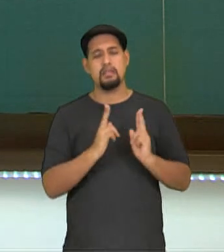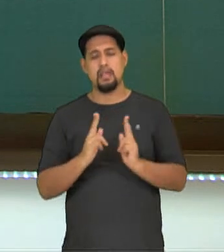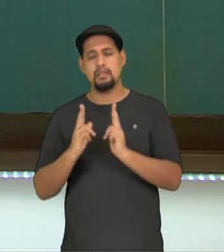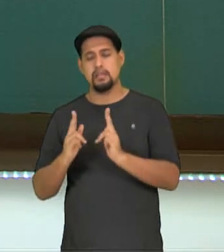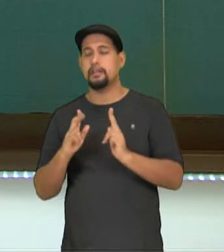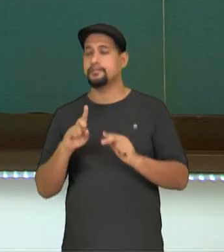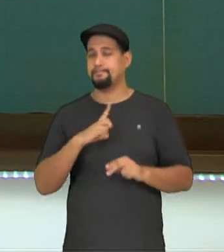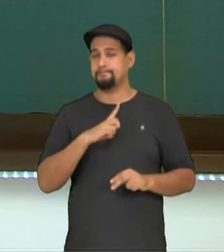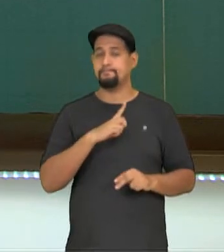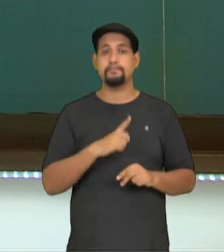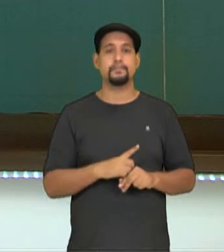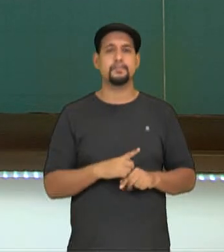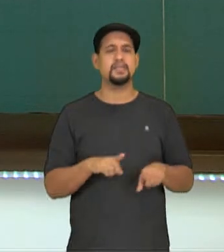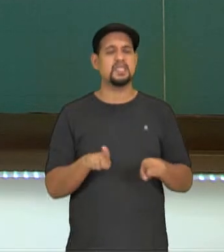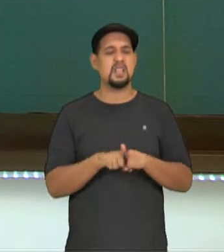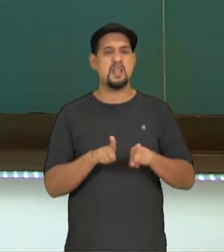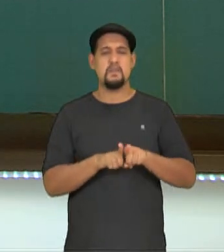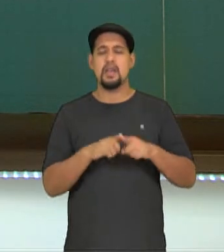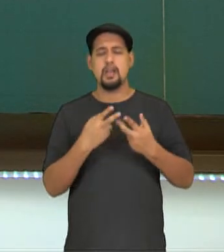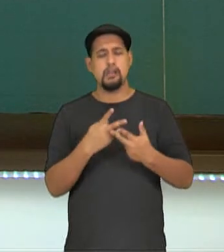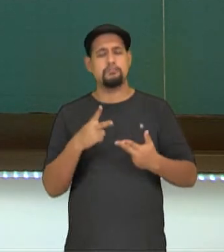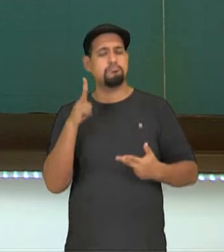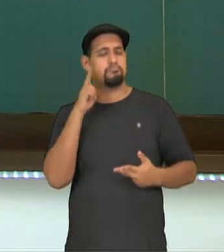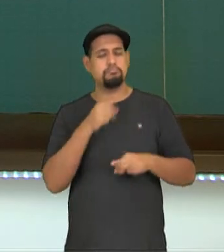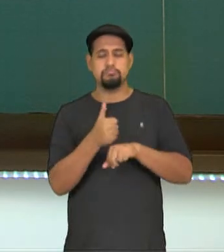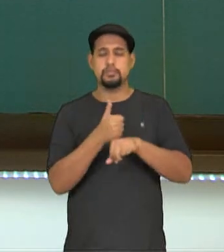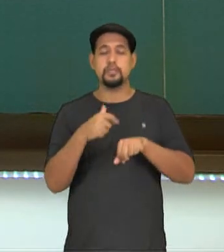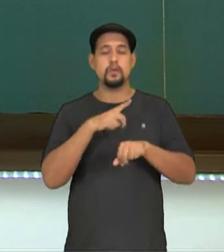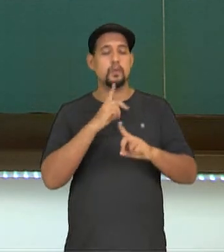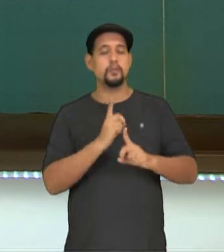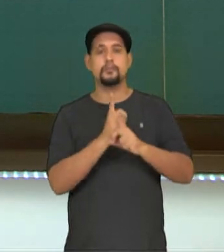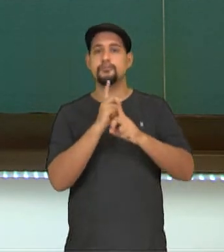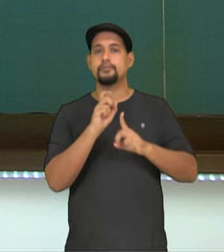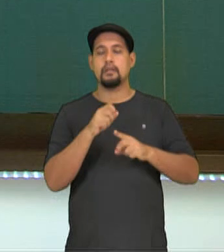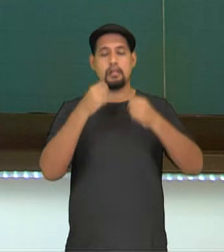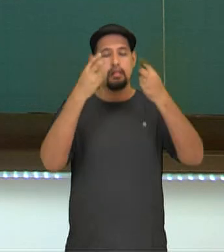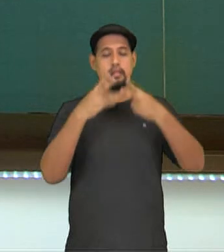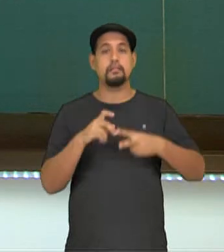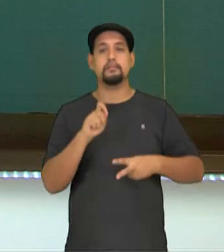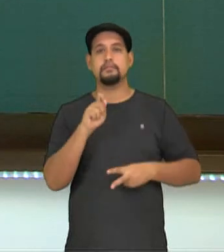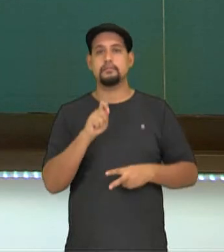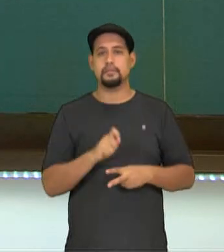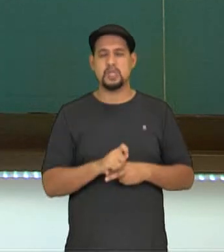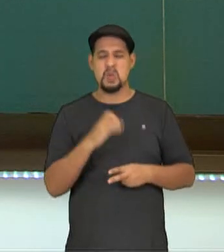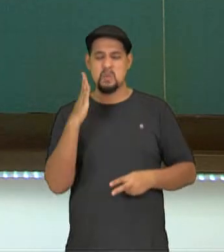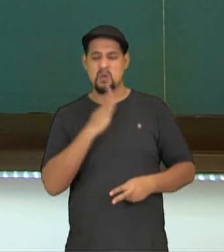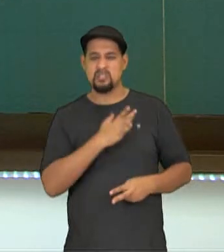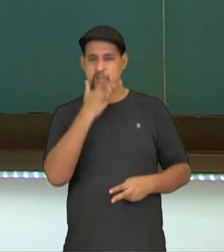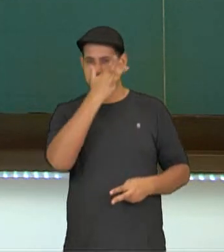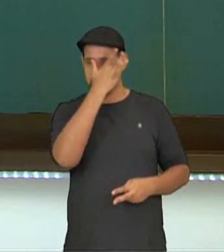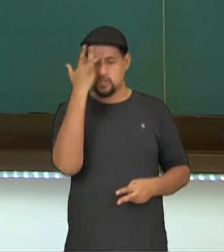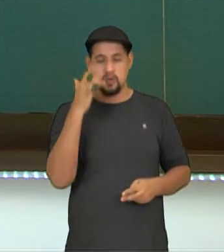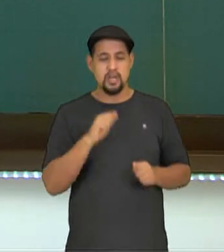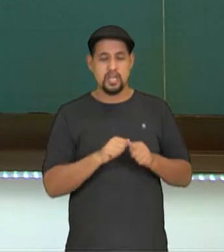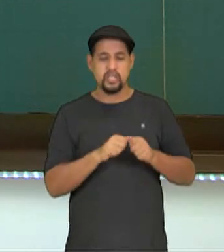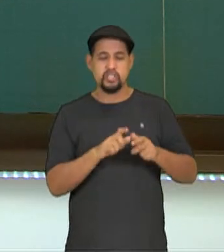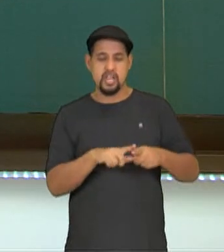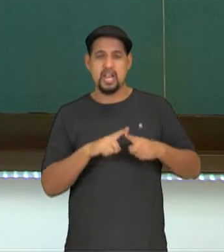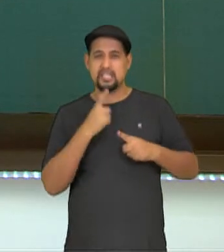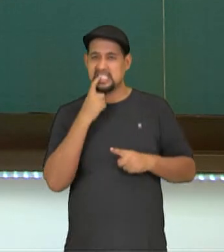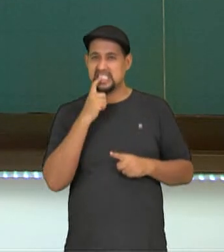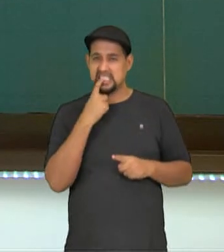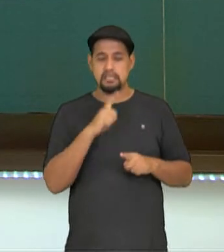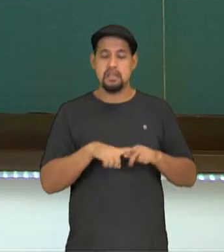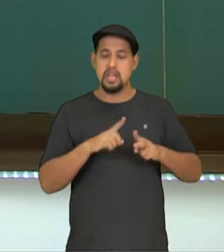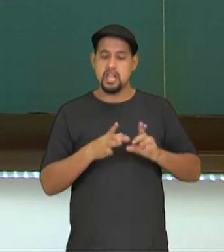em Shakespeare. E a maldição, o historiador encontrou em seu túmulo, que dizia, né, maldito aquele que remover os ossos. Então